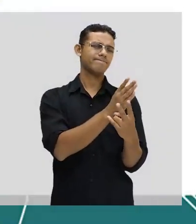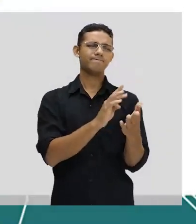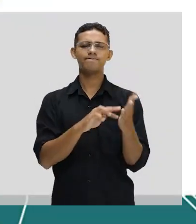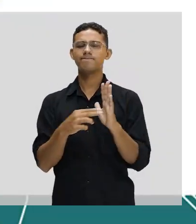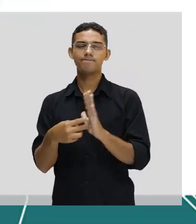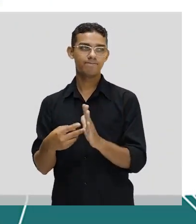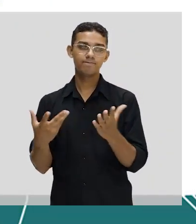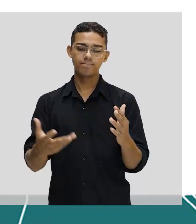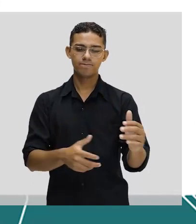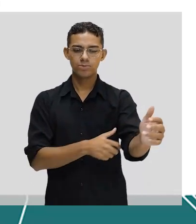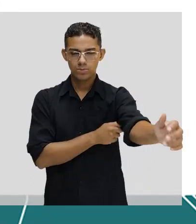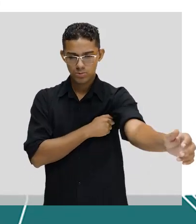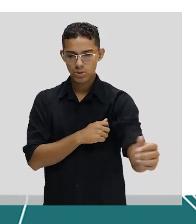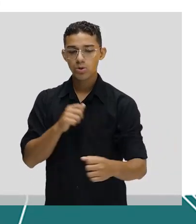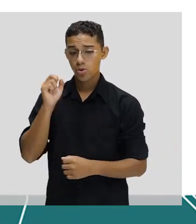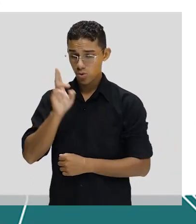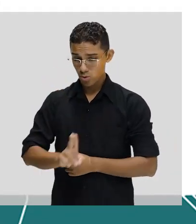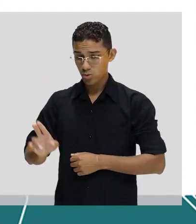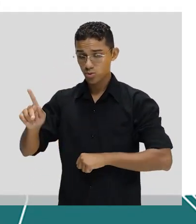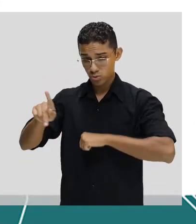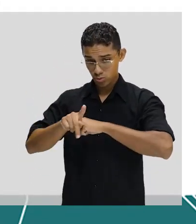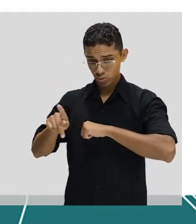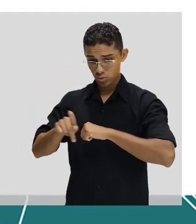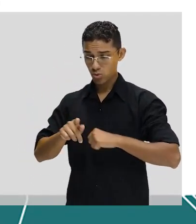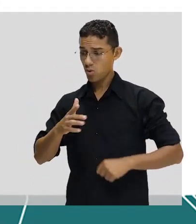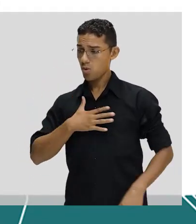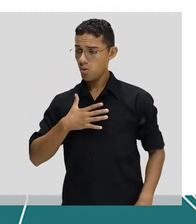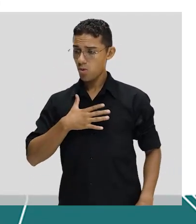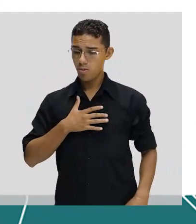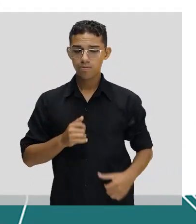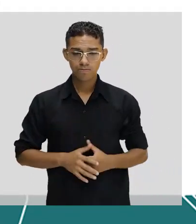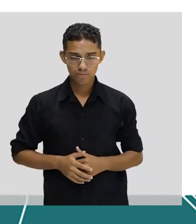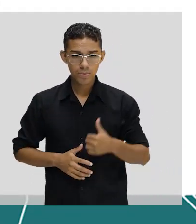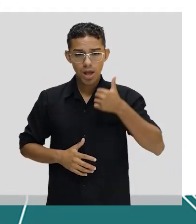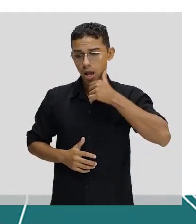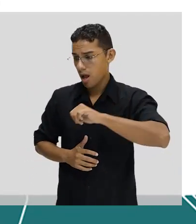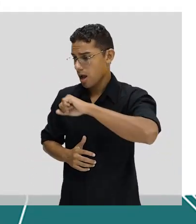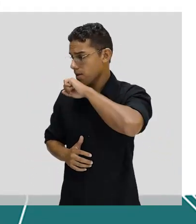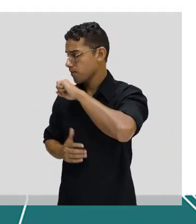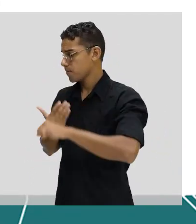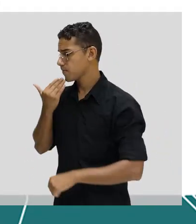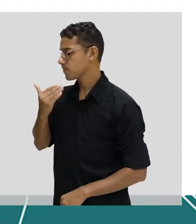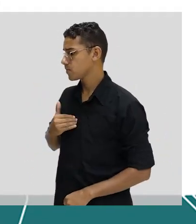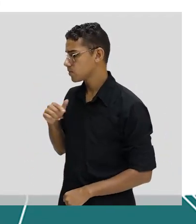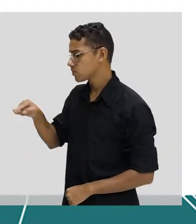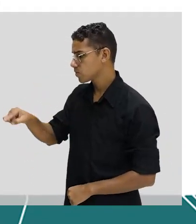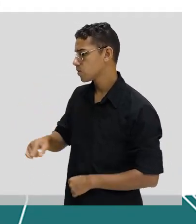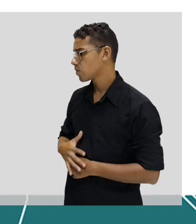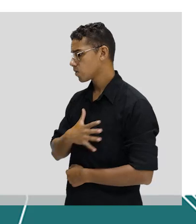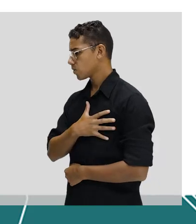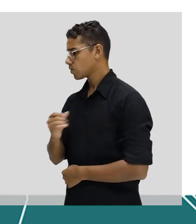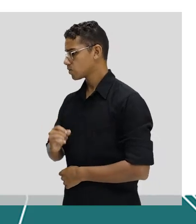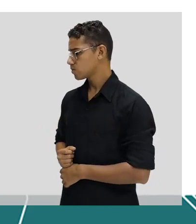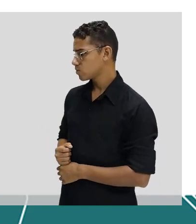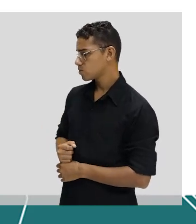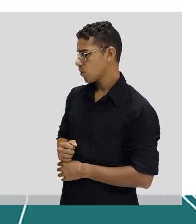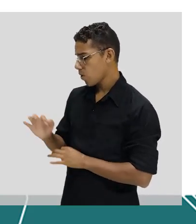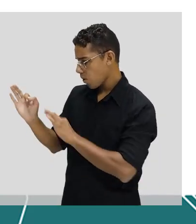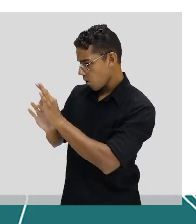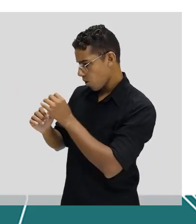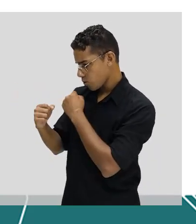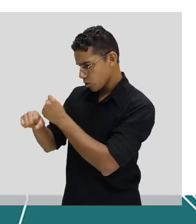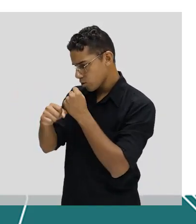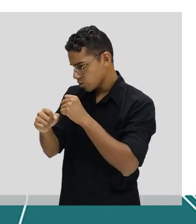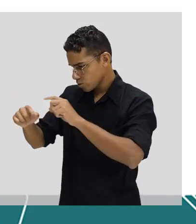Use os pronomes possessivos corretamente. Por exemplo, a mãe pediu à filha que arrumasse o seu quarto. Qual quarto? O da